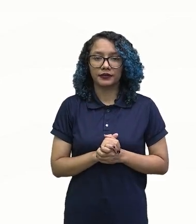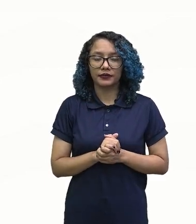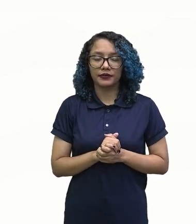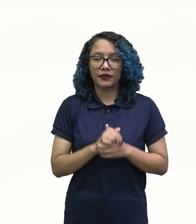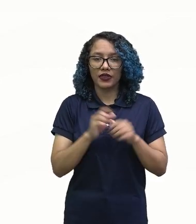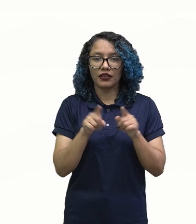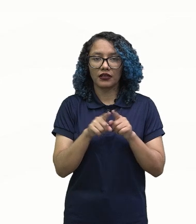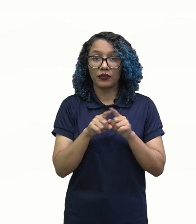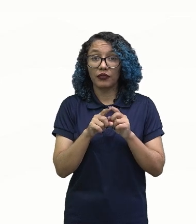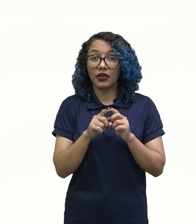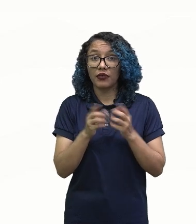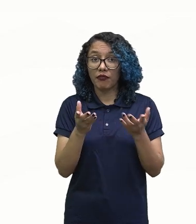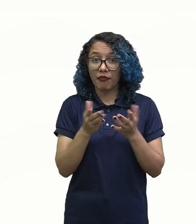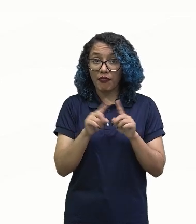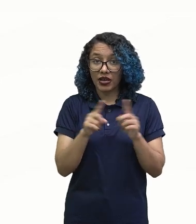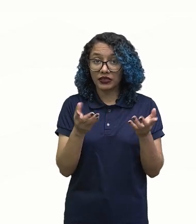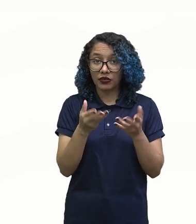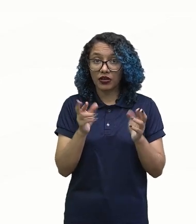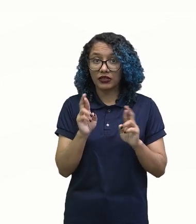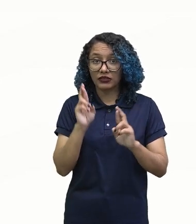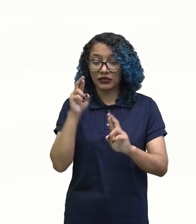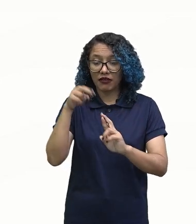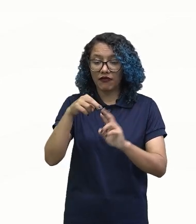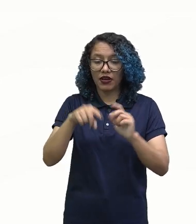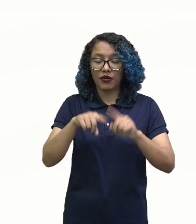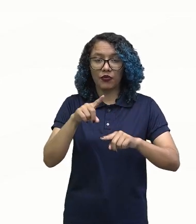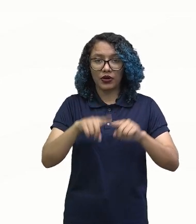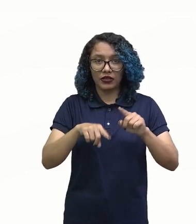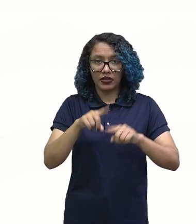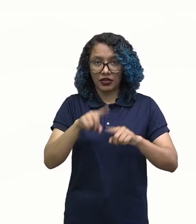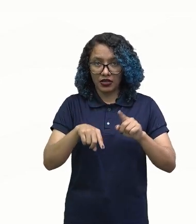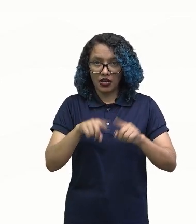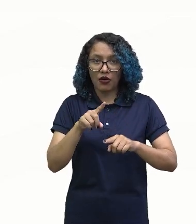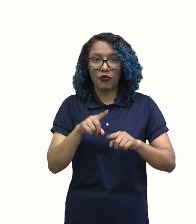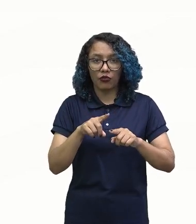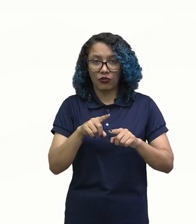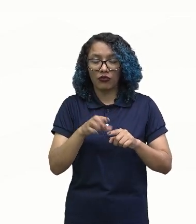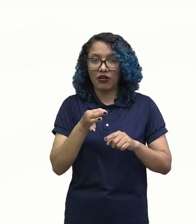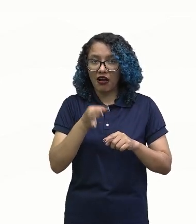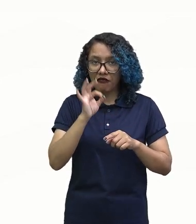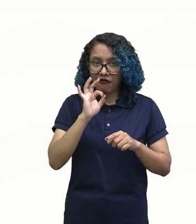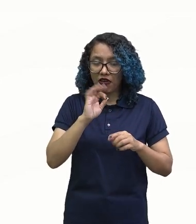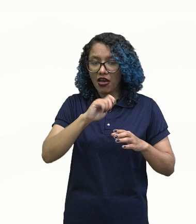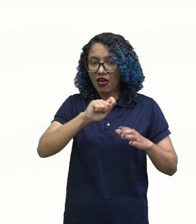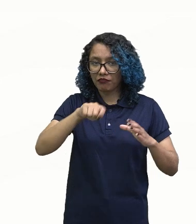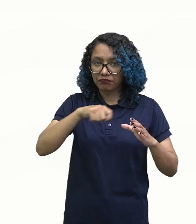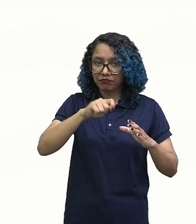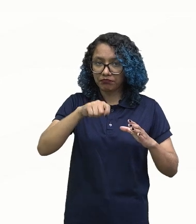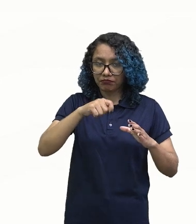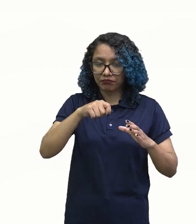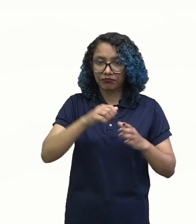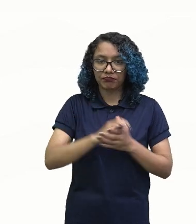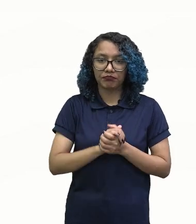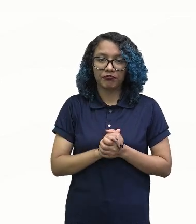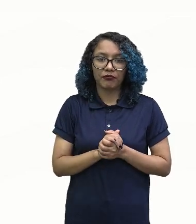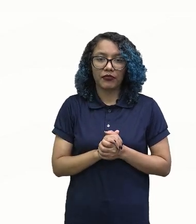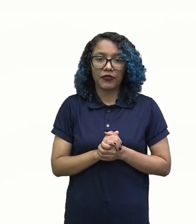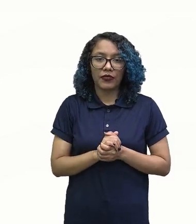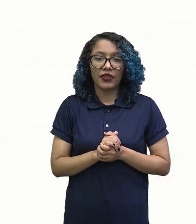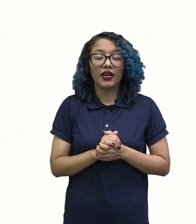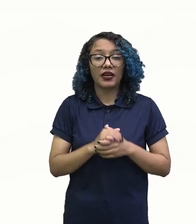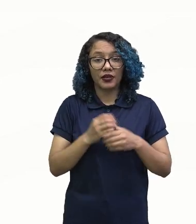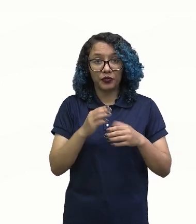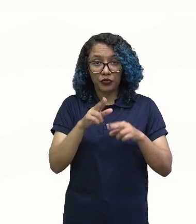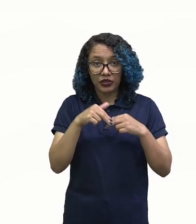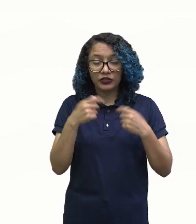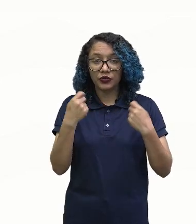ao objeto, à coisa que faz essa bebida. Então, foi preciso acrescentar o quê? Um sufixo, que é